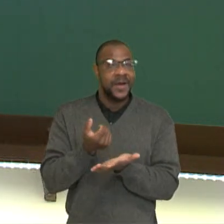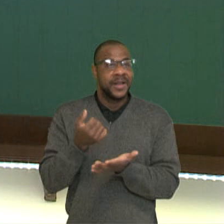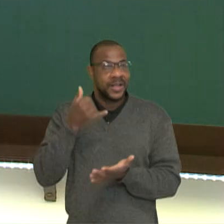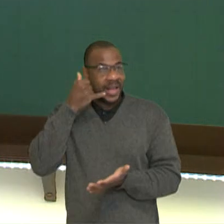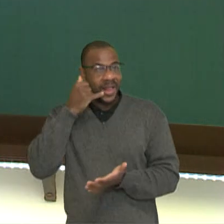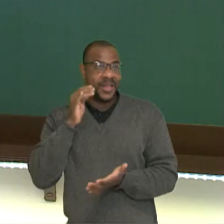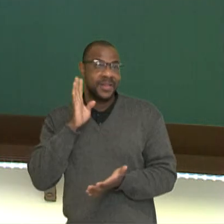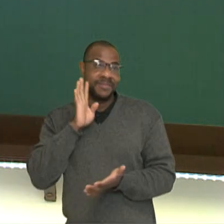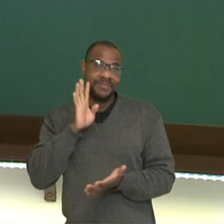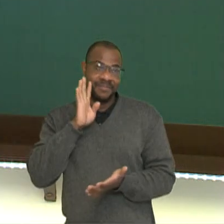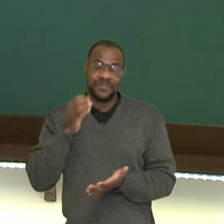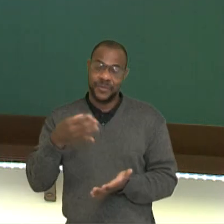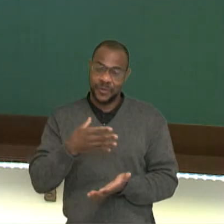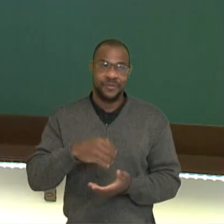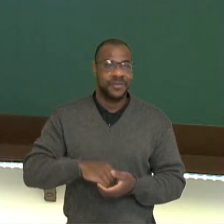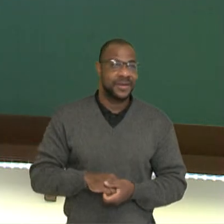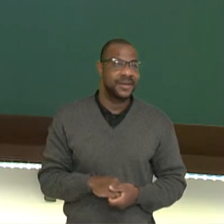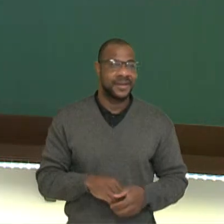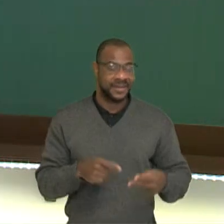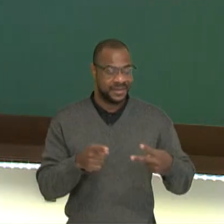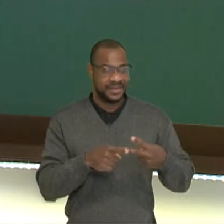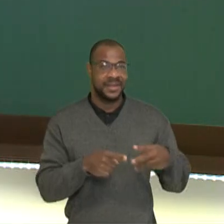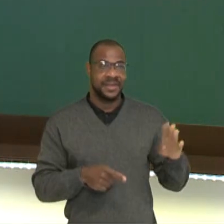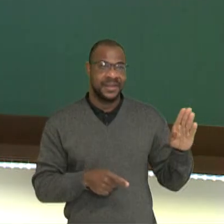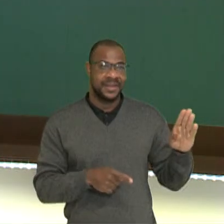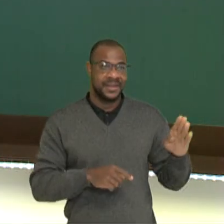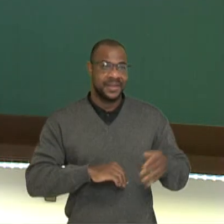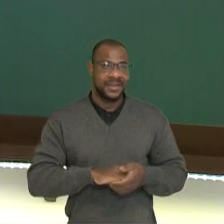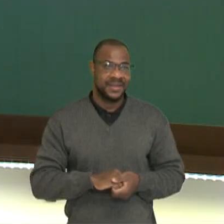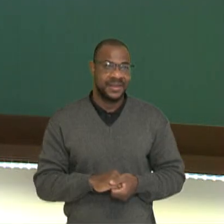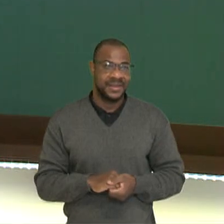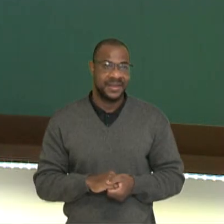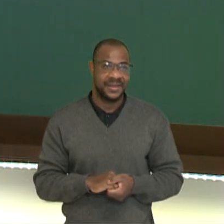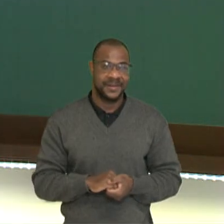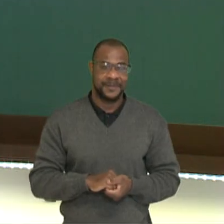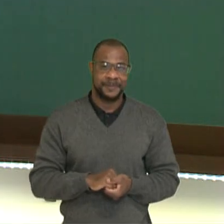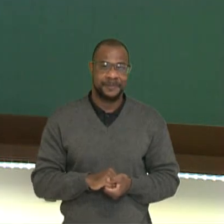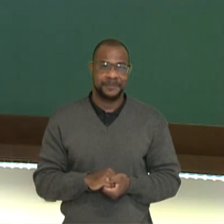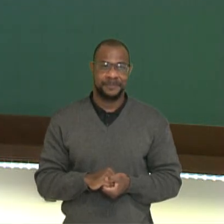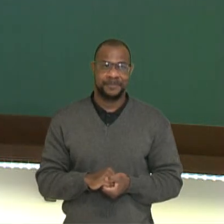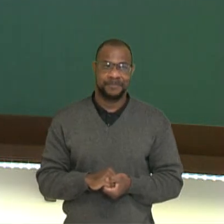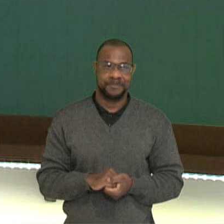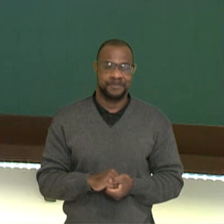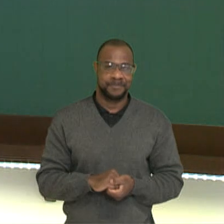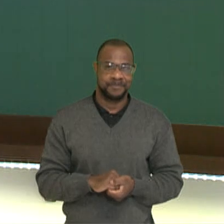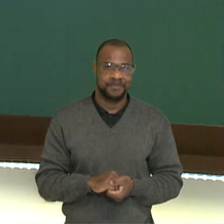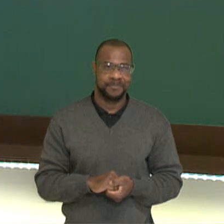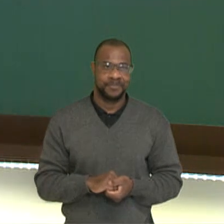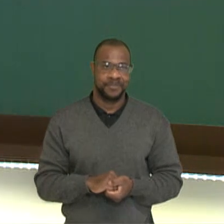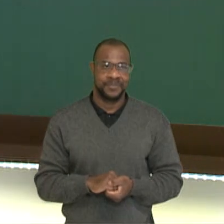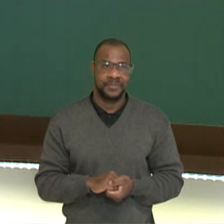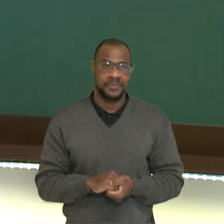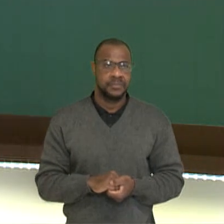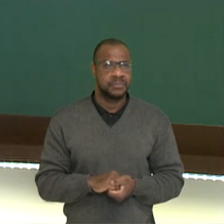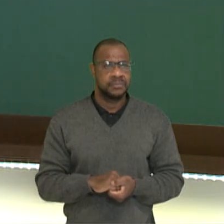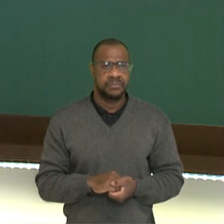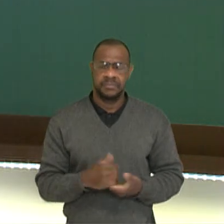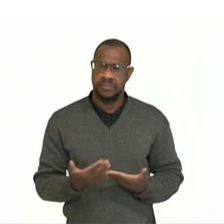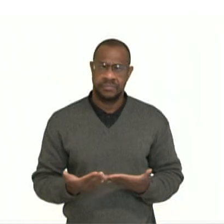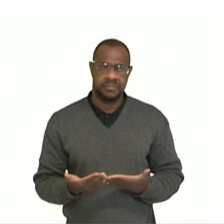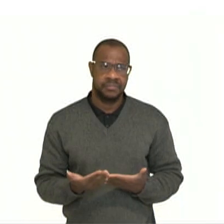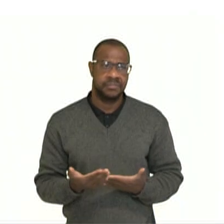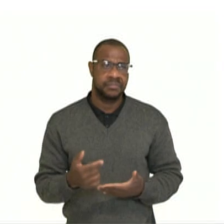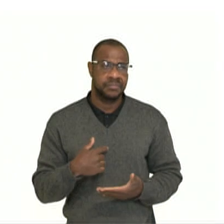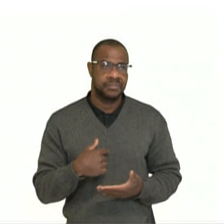legal. E no caso da segunda, we're Tess and Johnny, we have just got our key. Então, nós